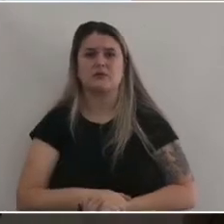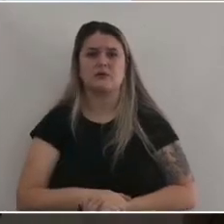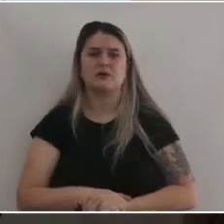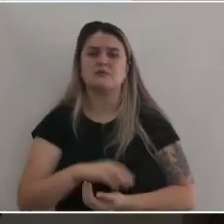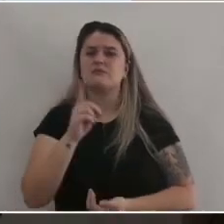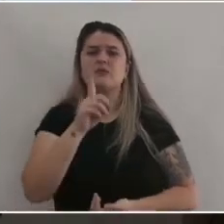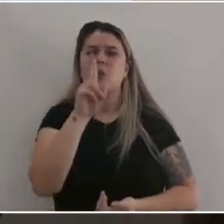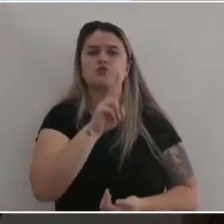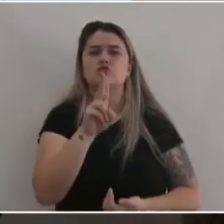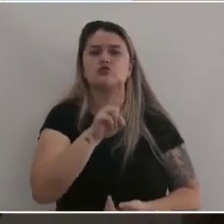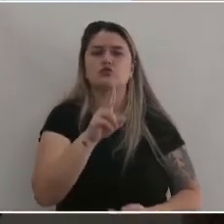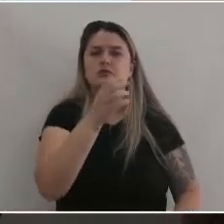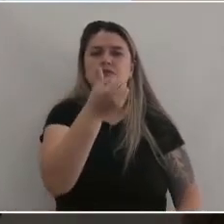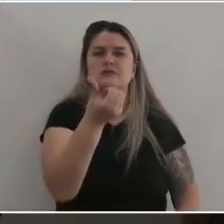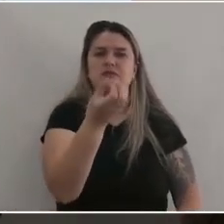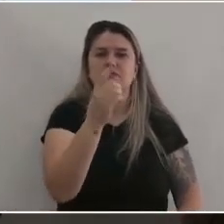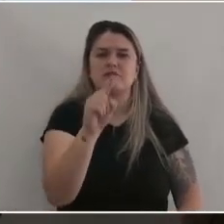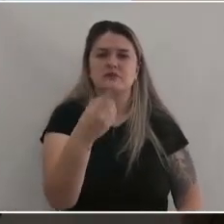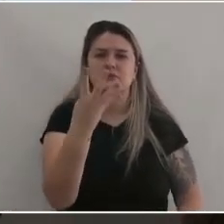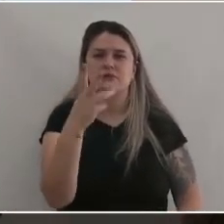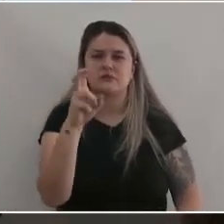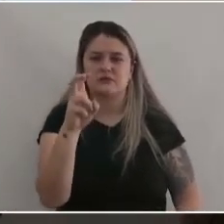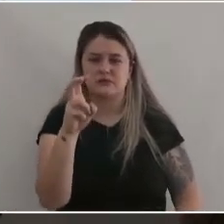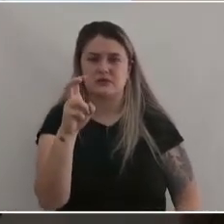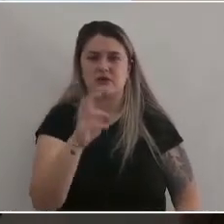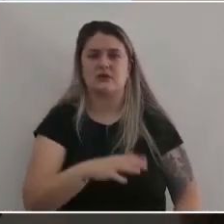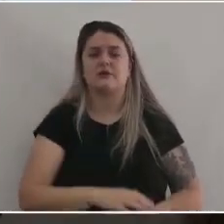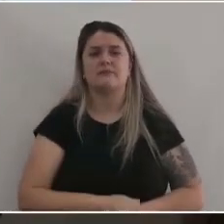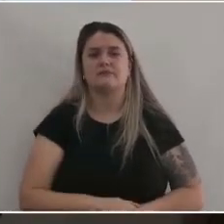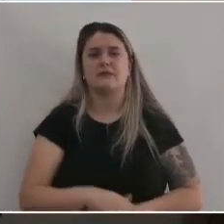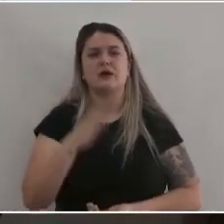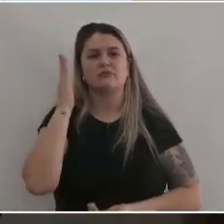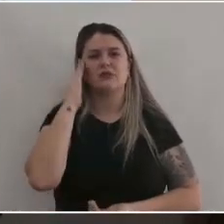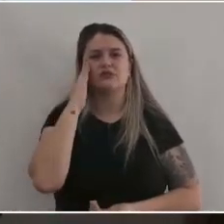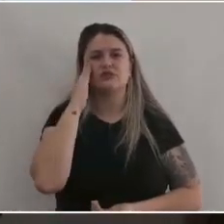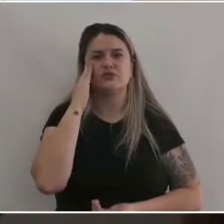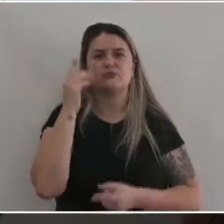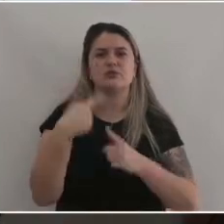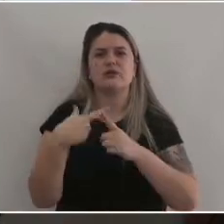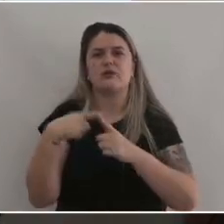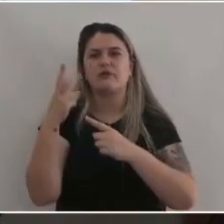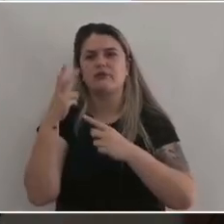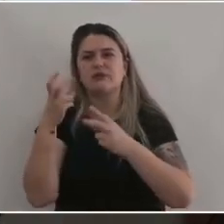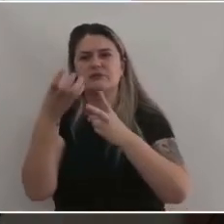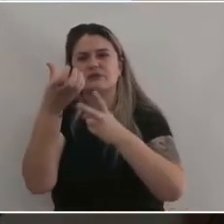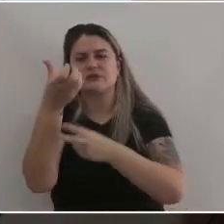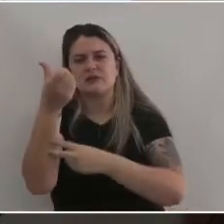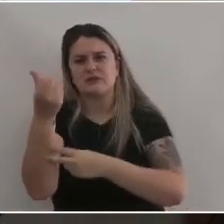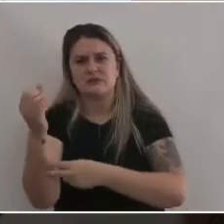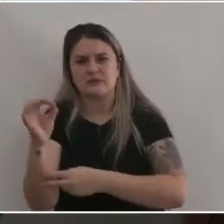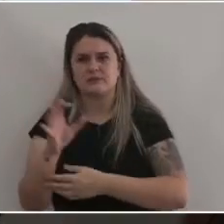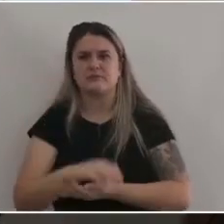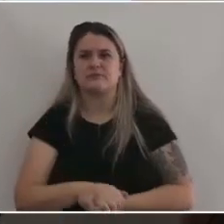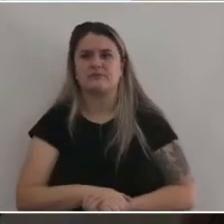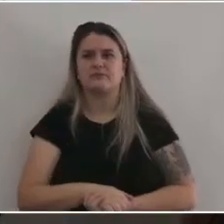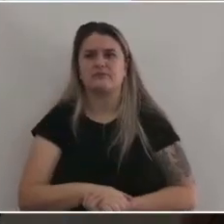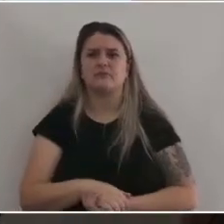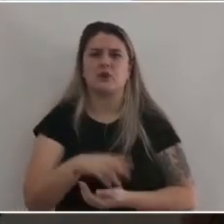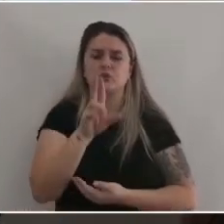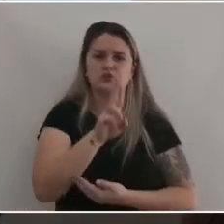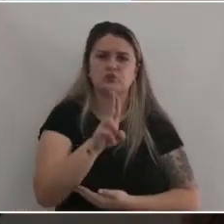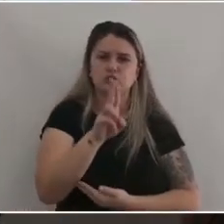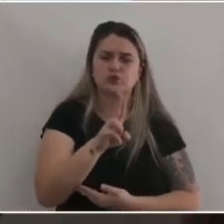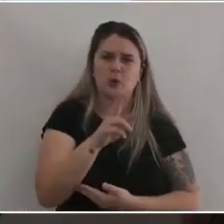não utilizou 60,45. 60,40. Ah, tá. Exatamente. Porque eu vi o percentual repassado, o valor tal. Então tá. Então Isso. foi